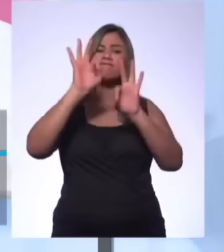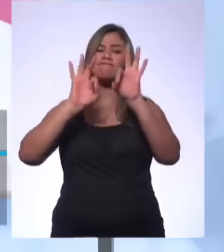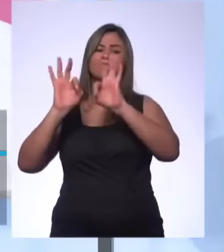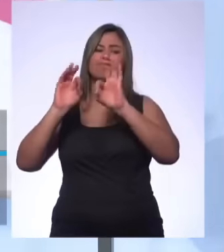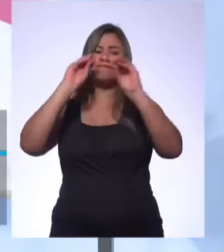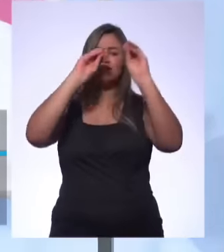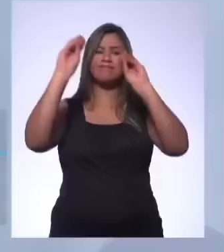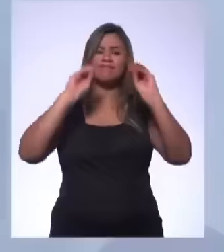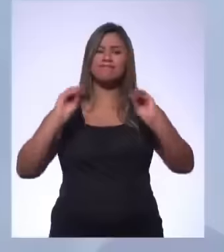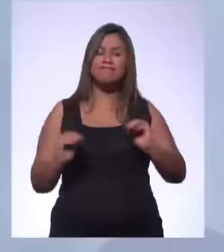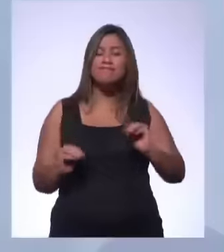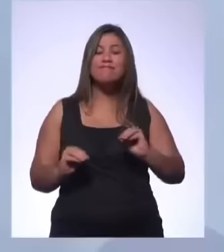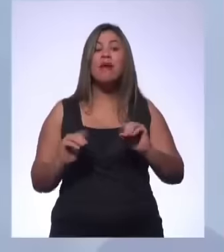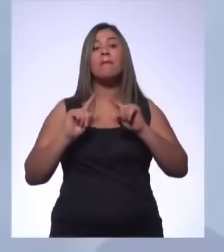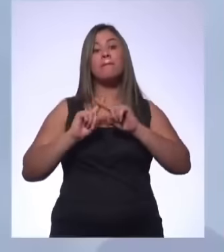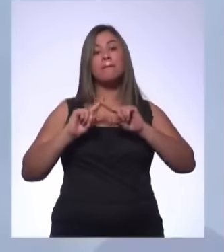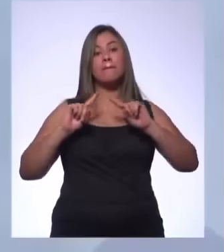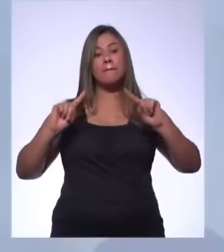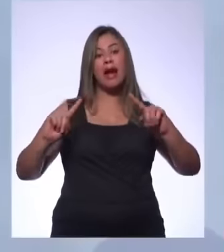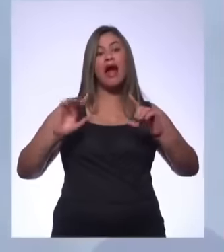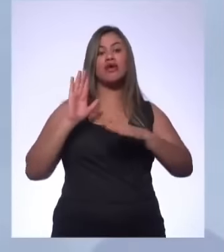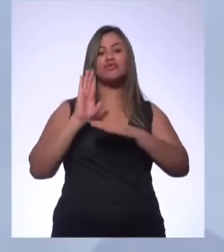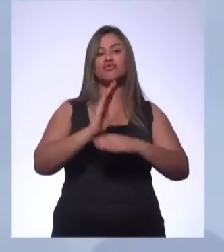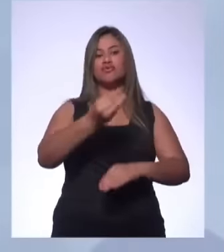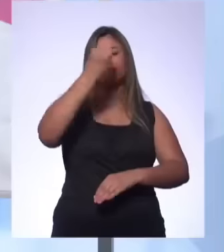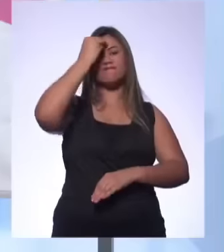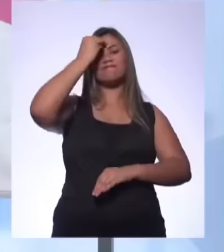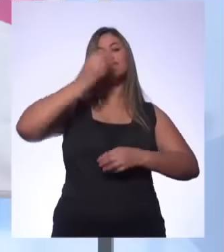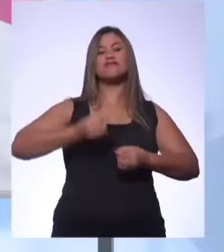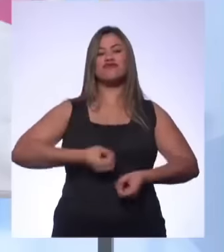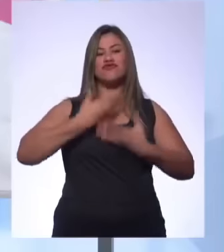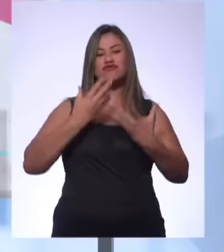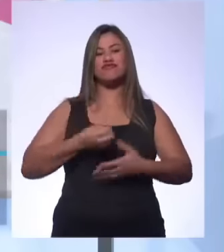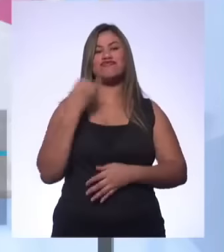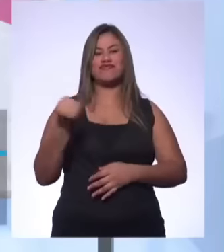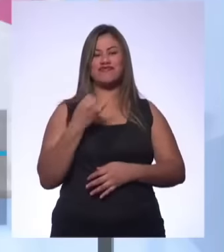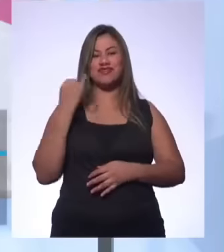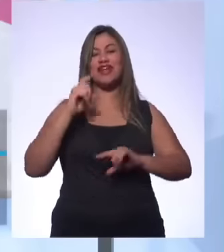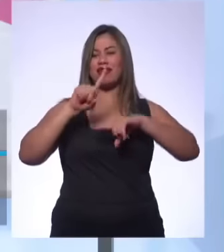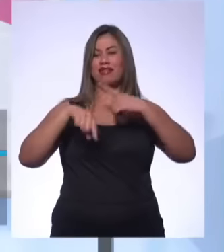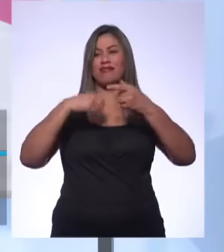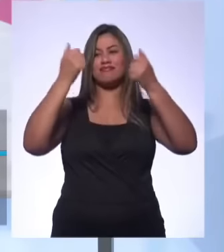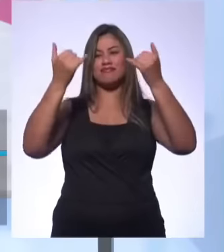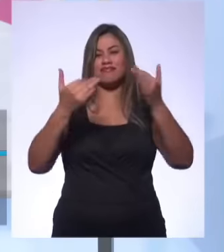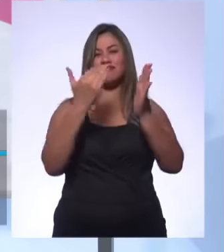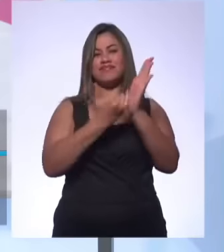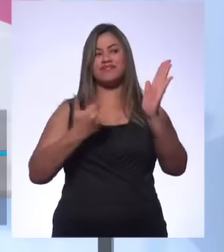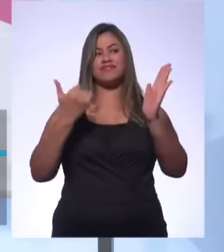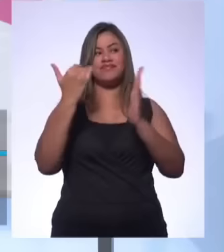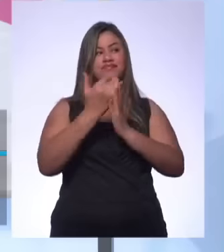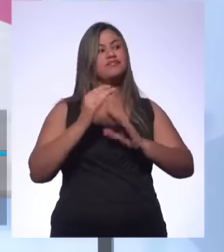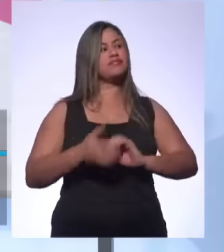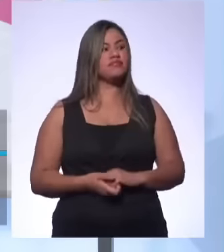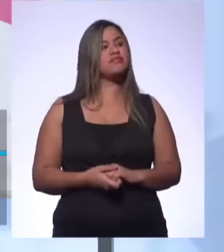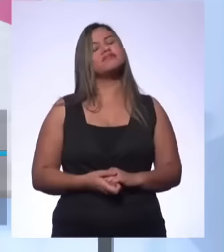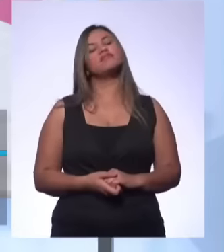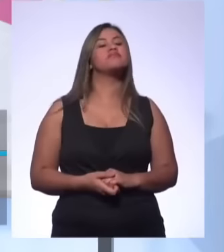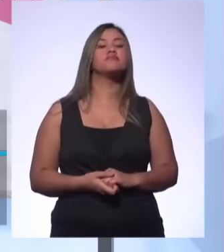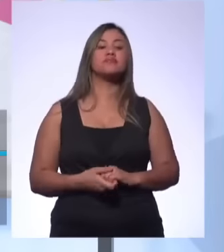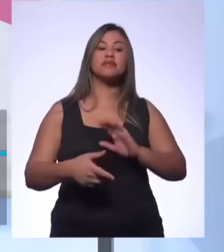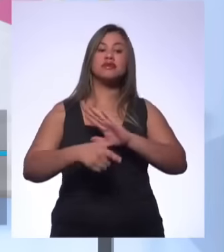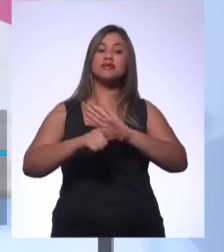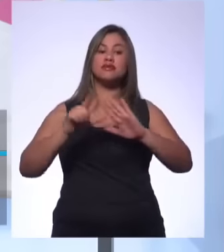os outros que eu trouxe, mas ele tem muitas informações importantes. Depois eu falo sobre o mapa mental. Mas antes, eu vou deixar para